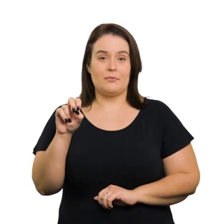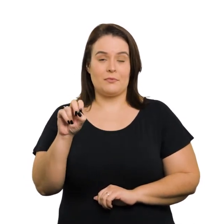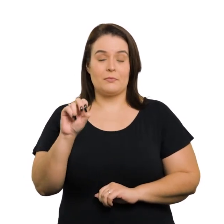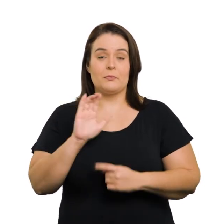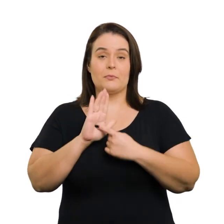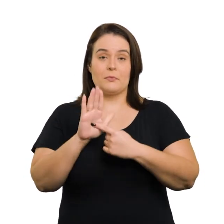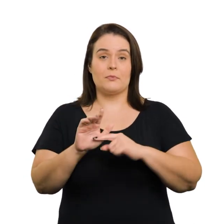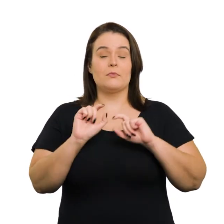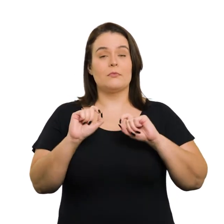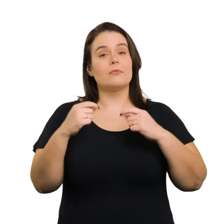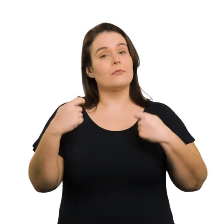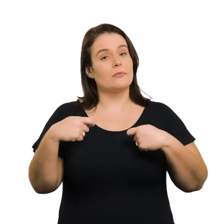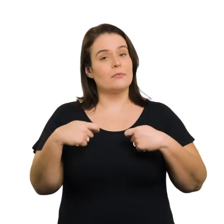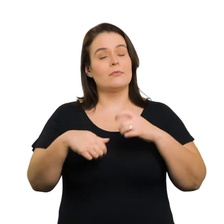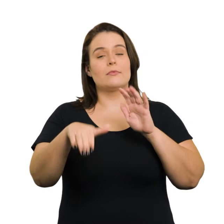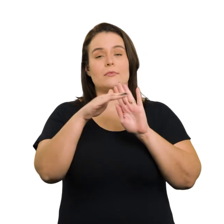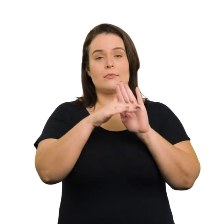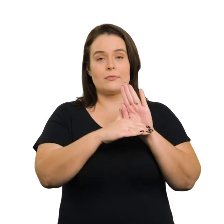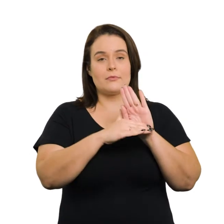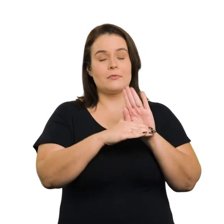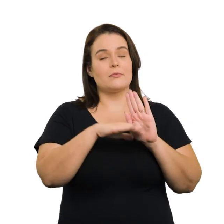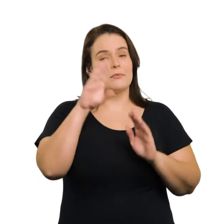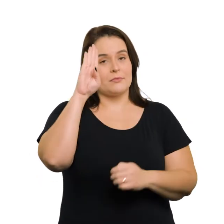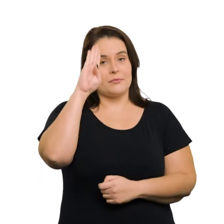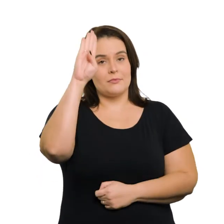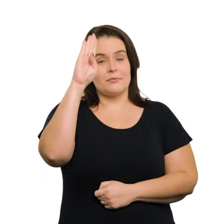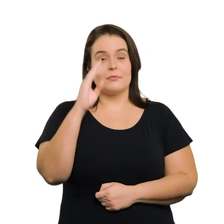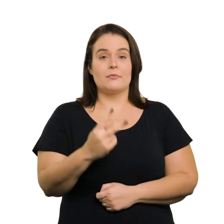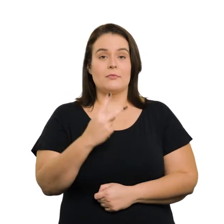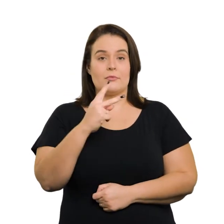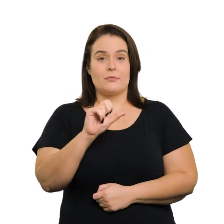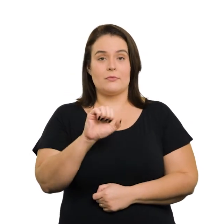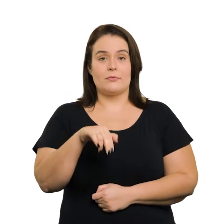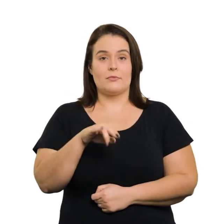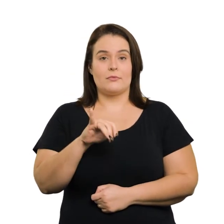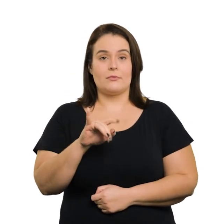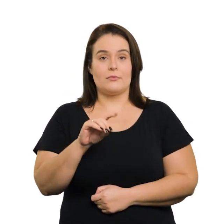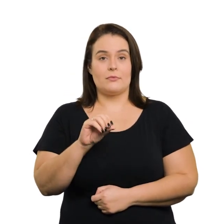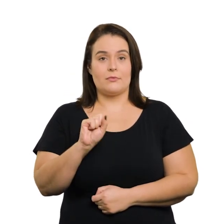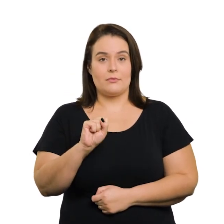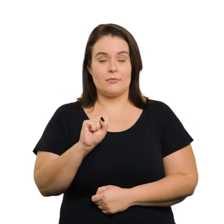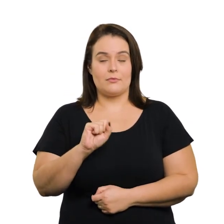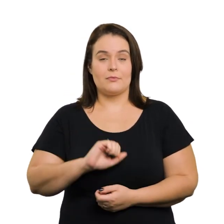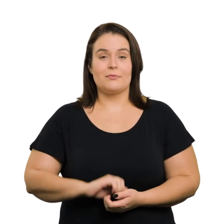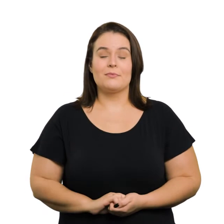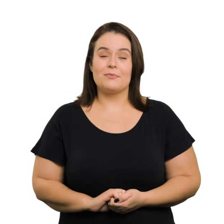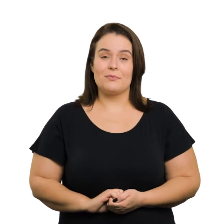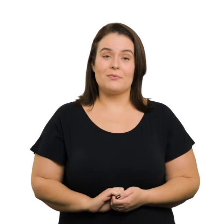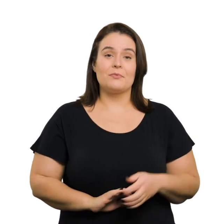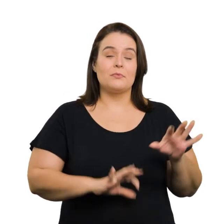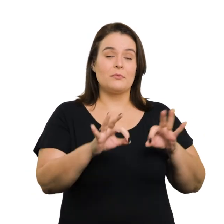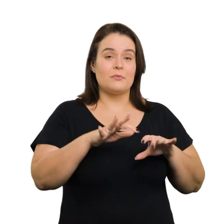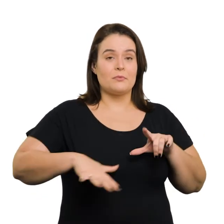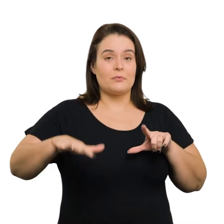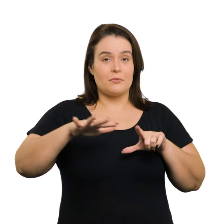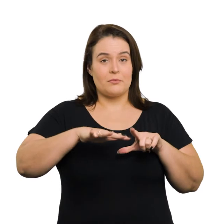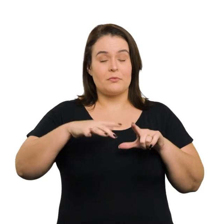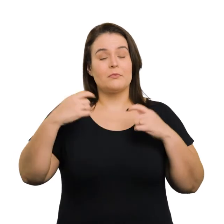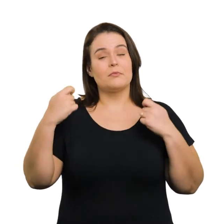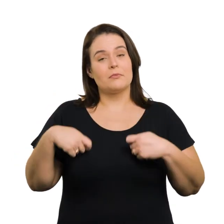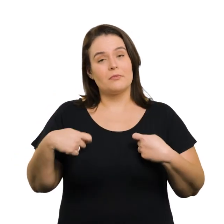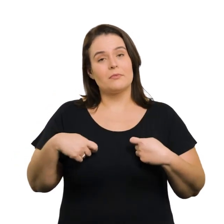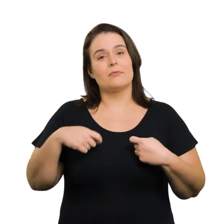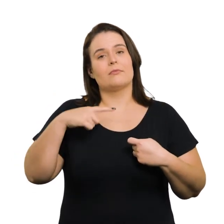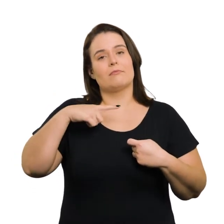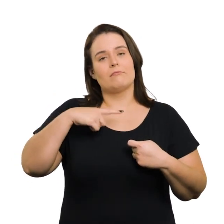NBR 9050, que indica que deve seguir o princípio dos dois sentidos. Estes planos e